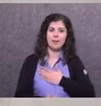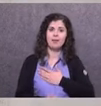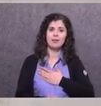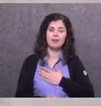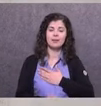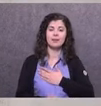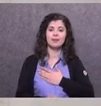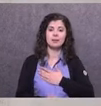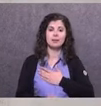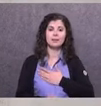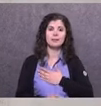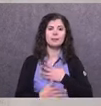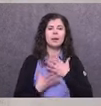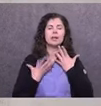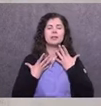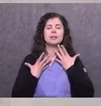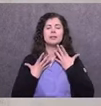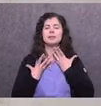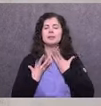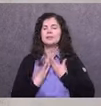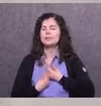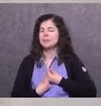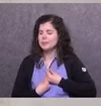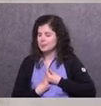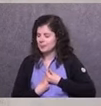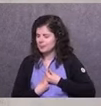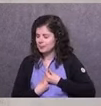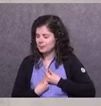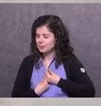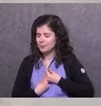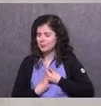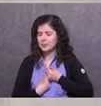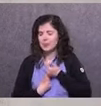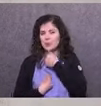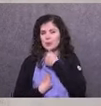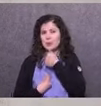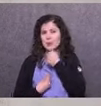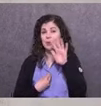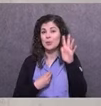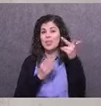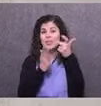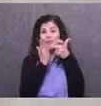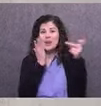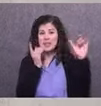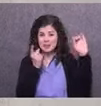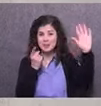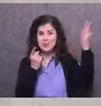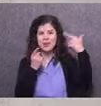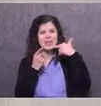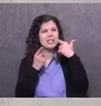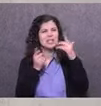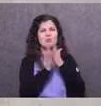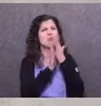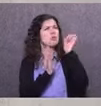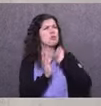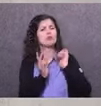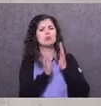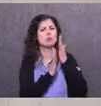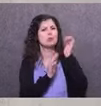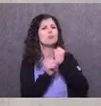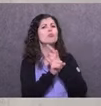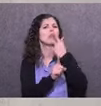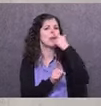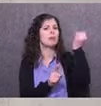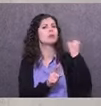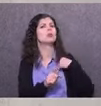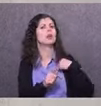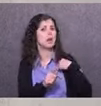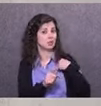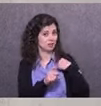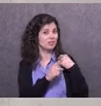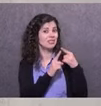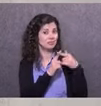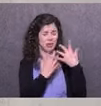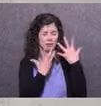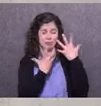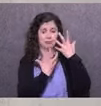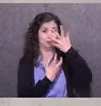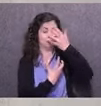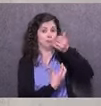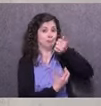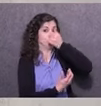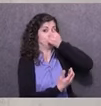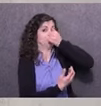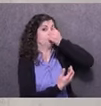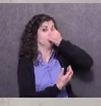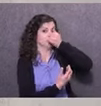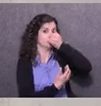A desolação é expressa nessa primeira fase: meu Deus, por que me abandonaste? Mas